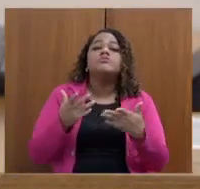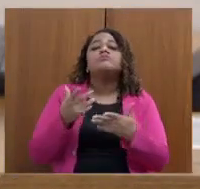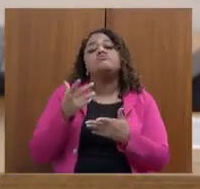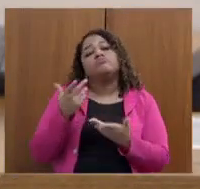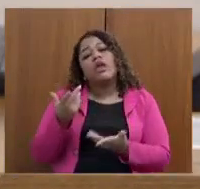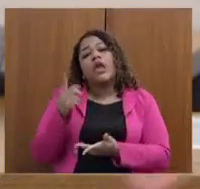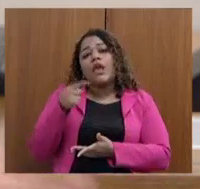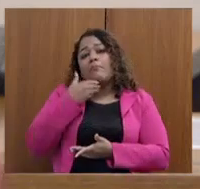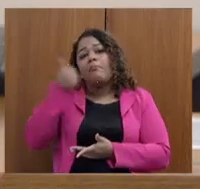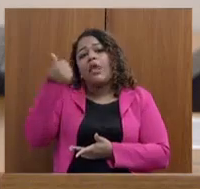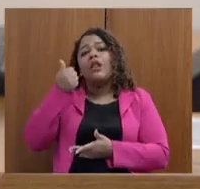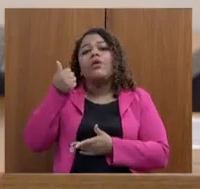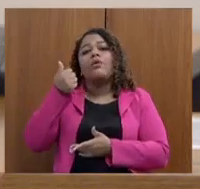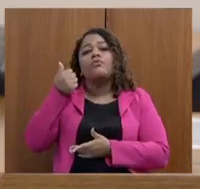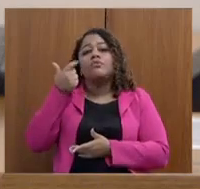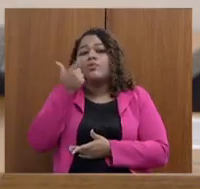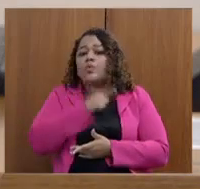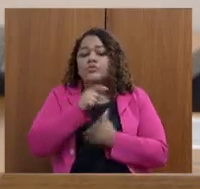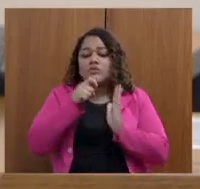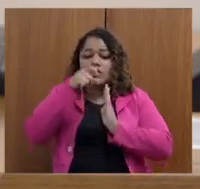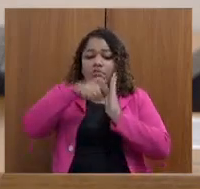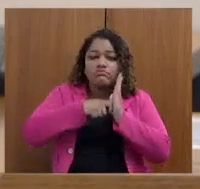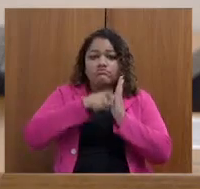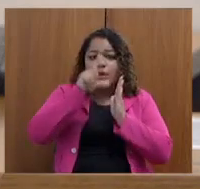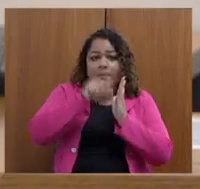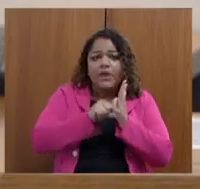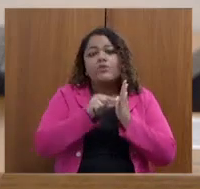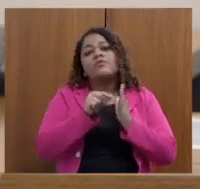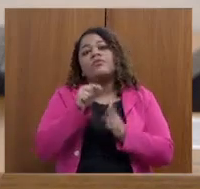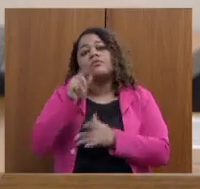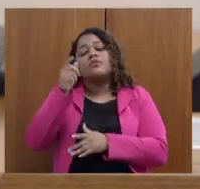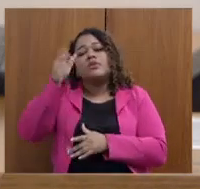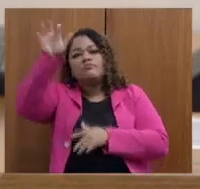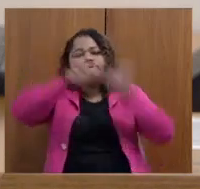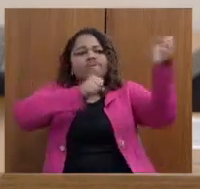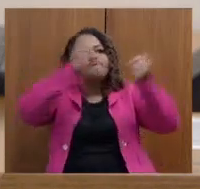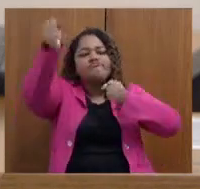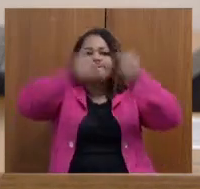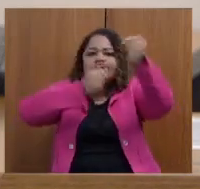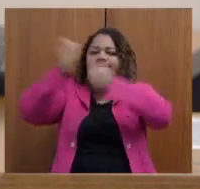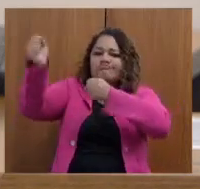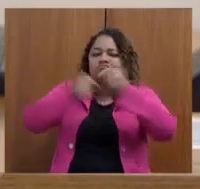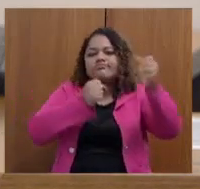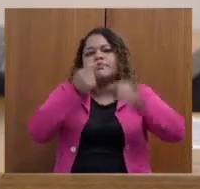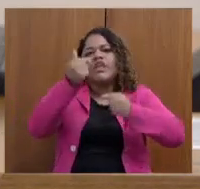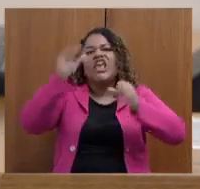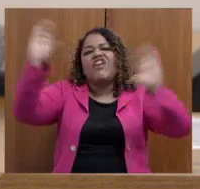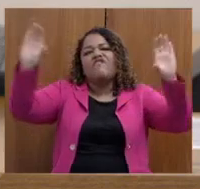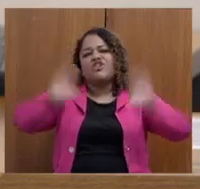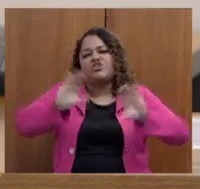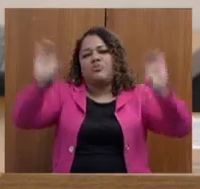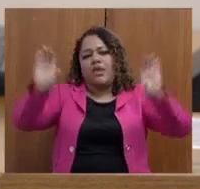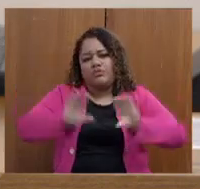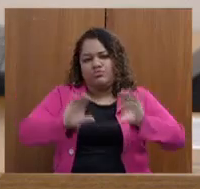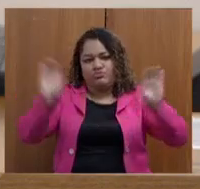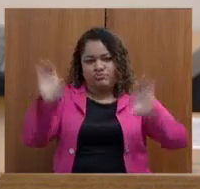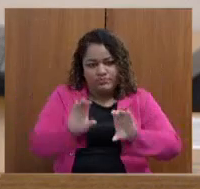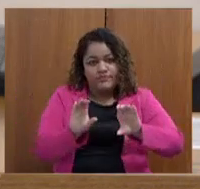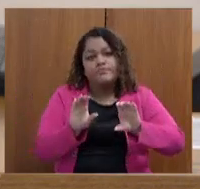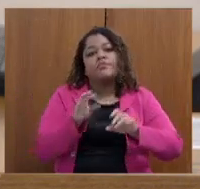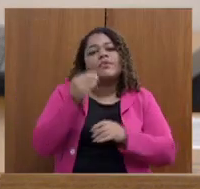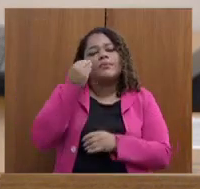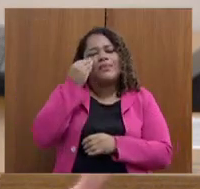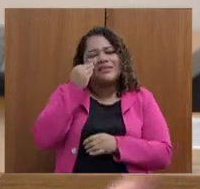investimentos quanto mais indústria a gente vê no estado mais fácil vai ser da gente conseguir reduzir a carga